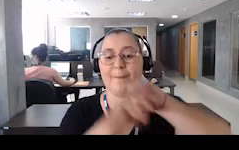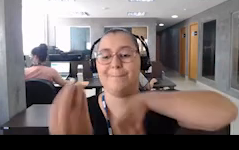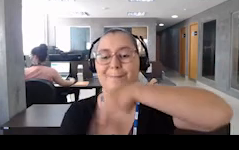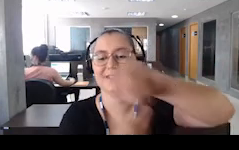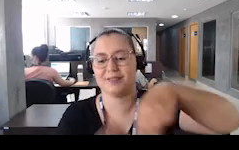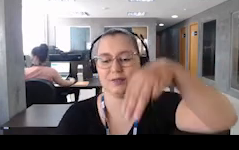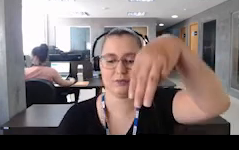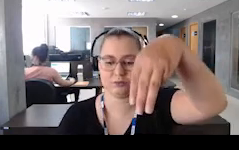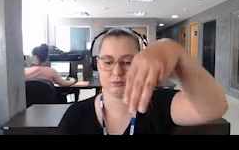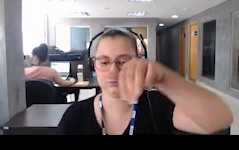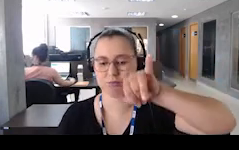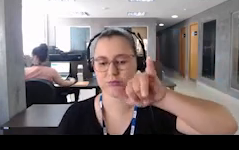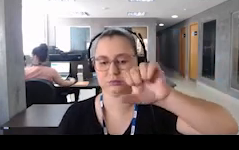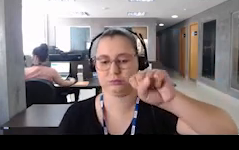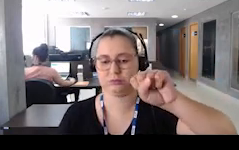10